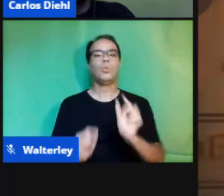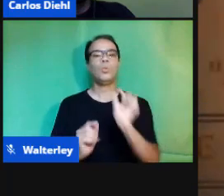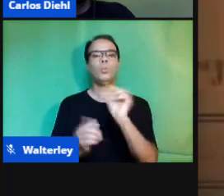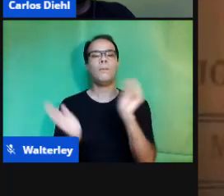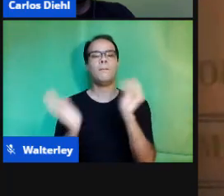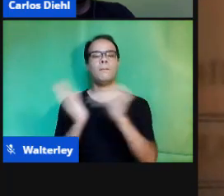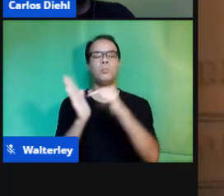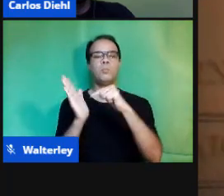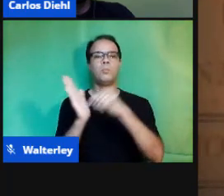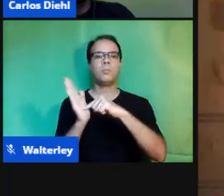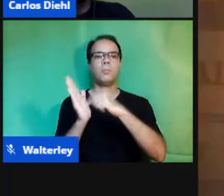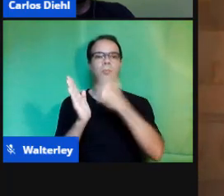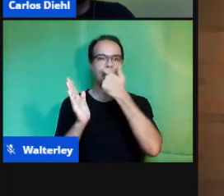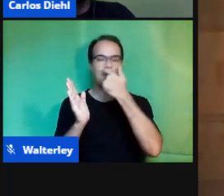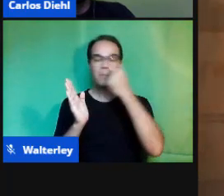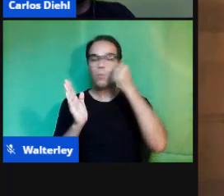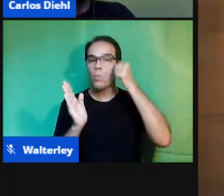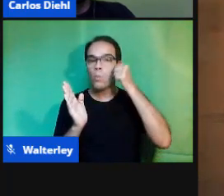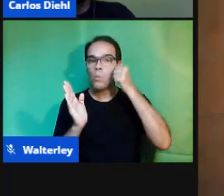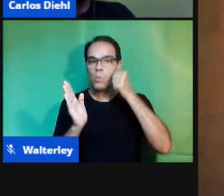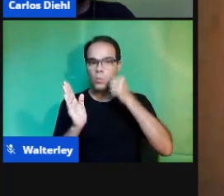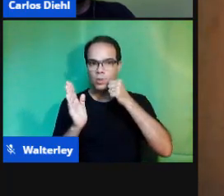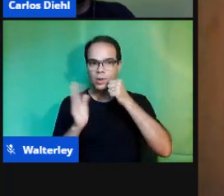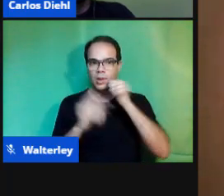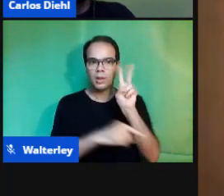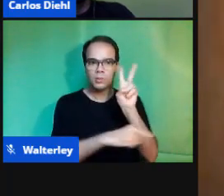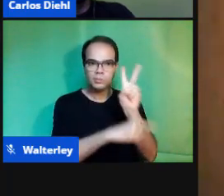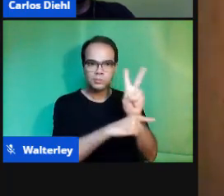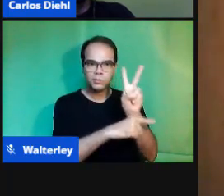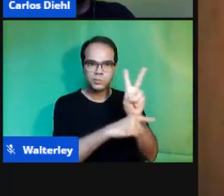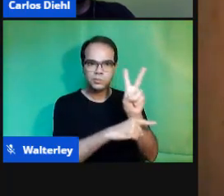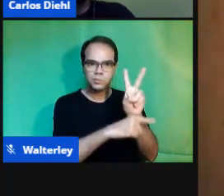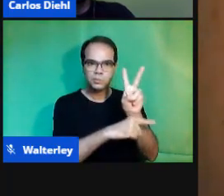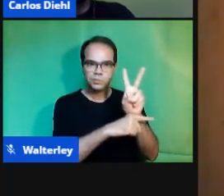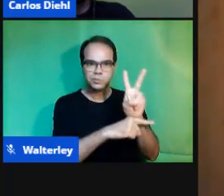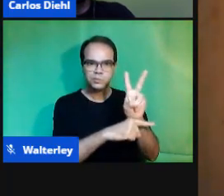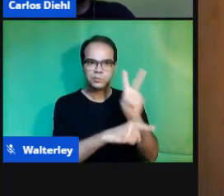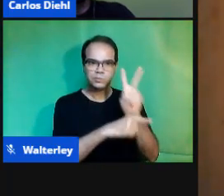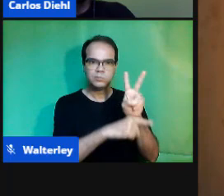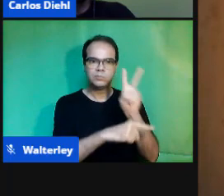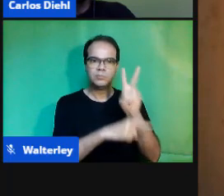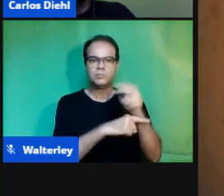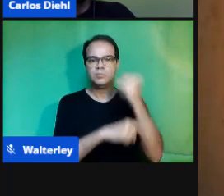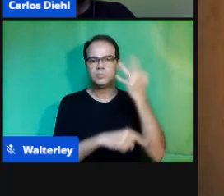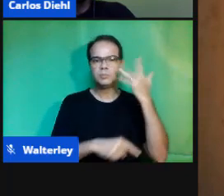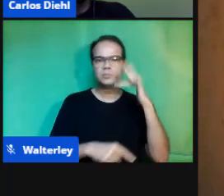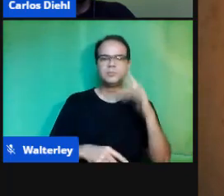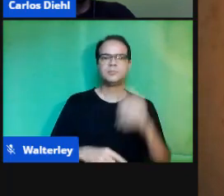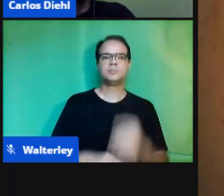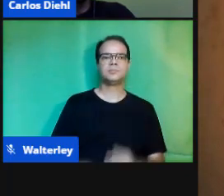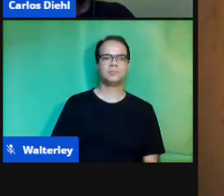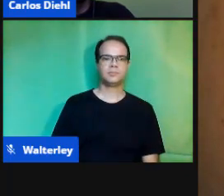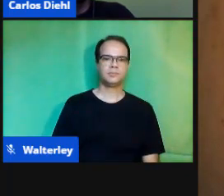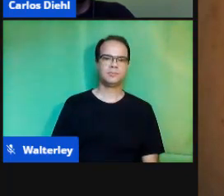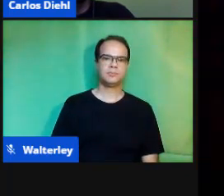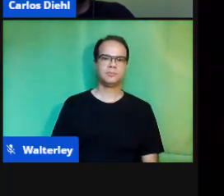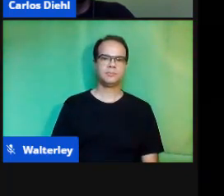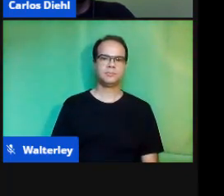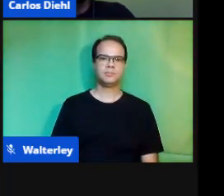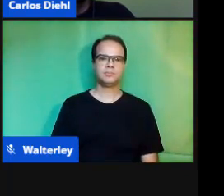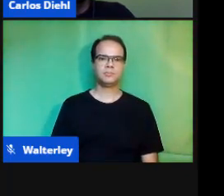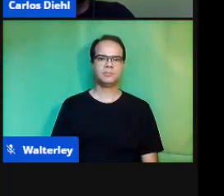forte, levando uma criança de 4 meses à rua Doutor Pereira de Araújo, número 63, casa 4.